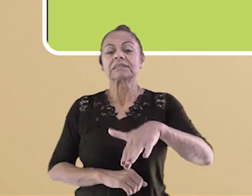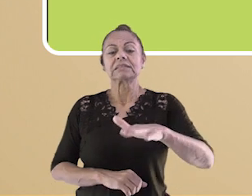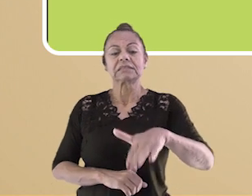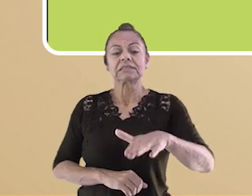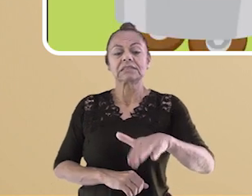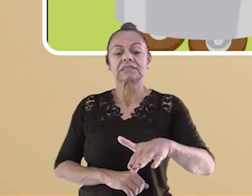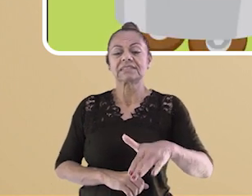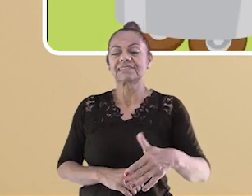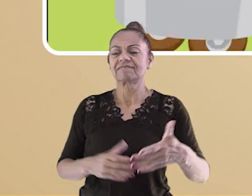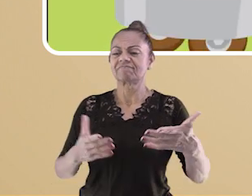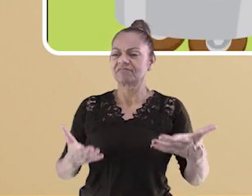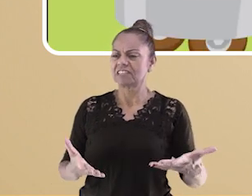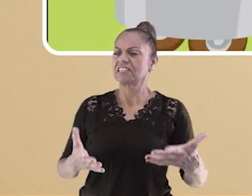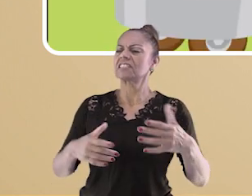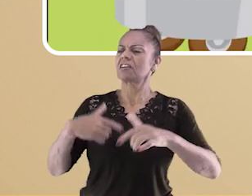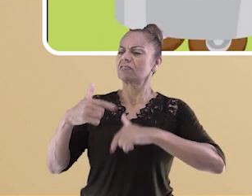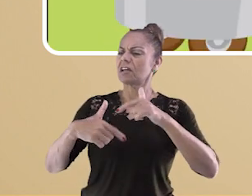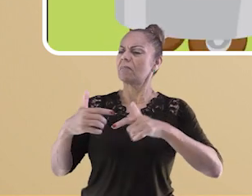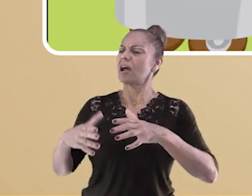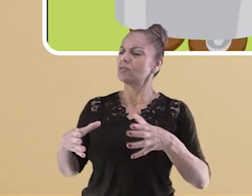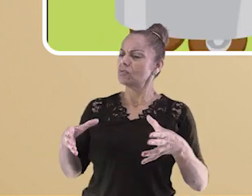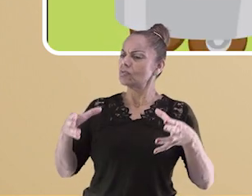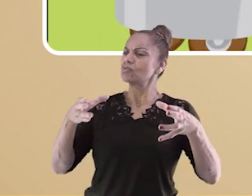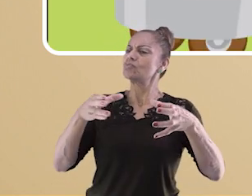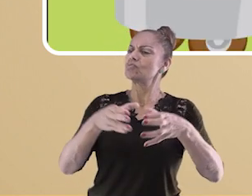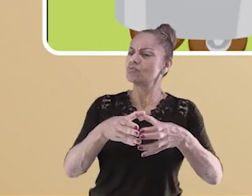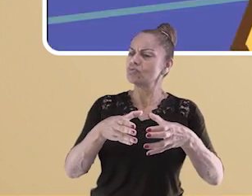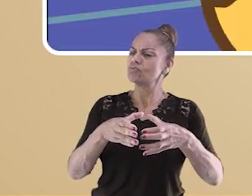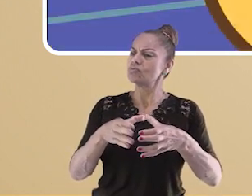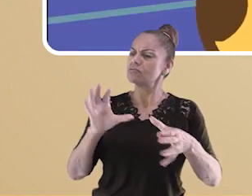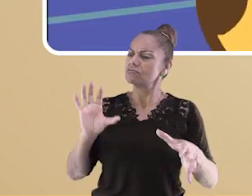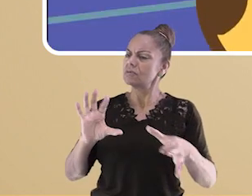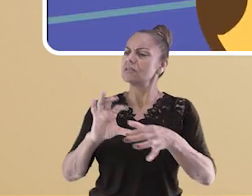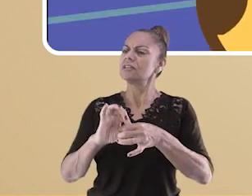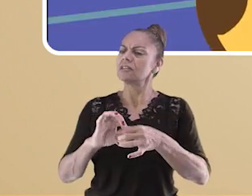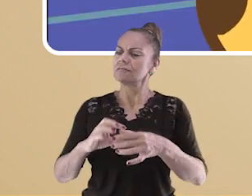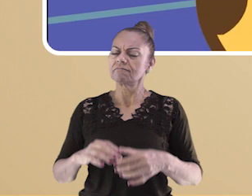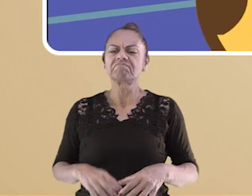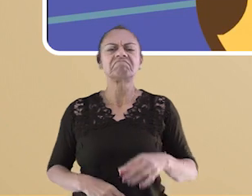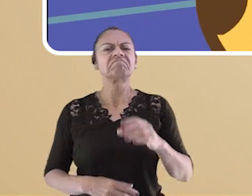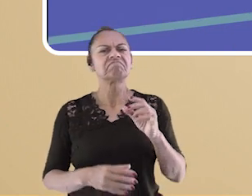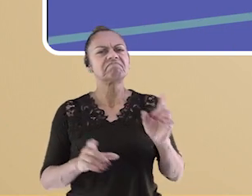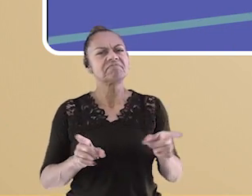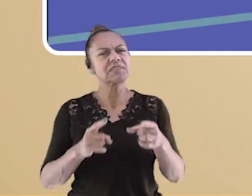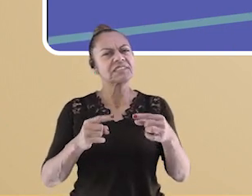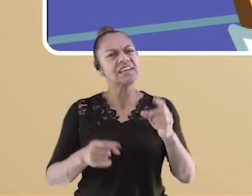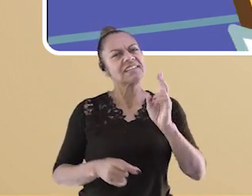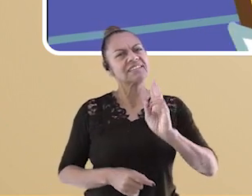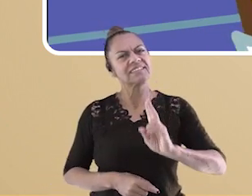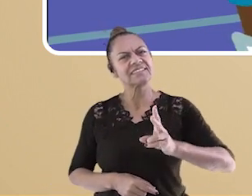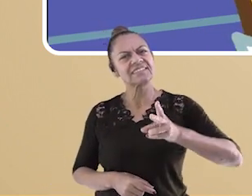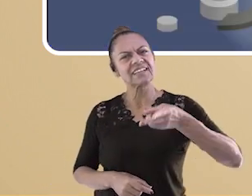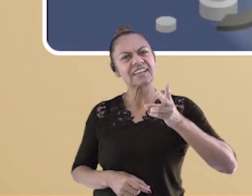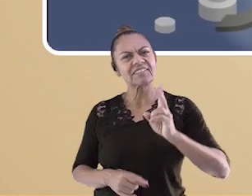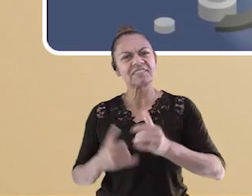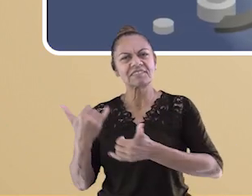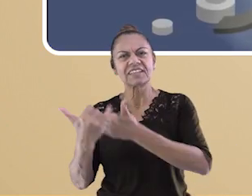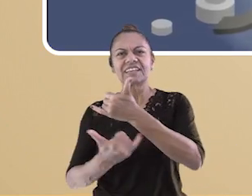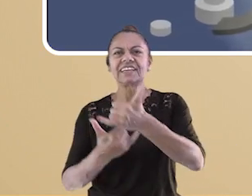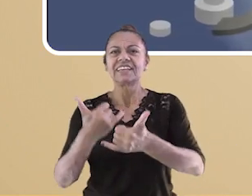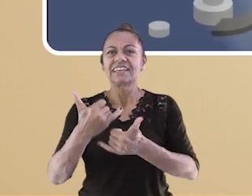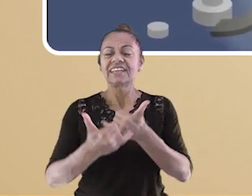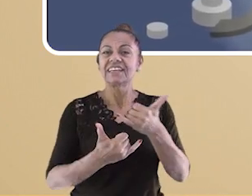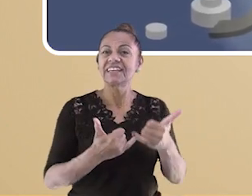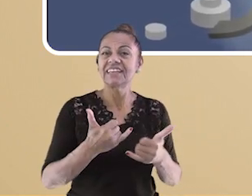Gente! Isso que eu chamo de trabalho em equipe. Sempre que a gente brinca, é